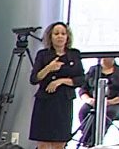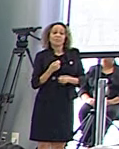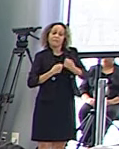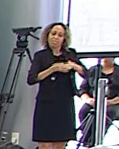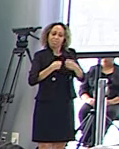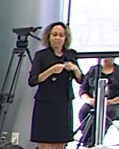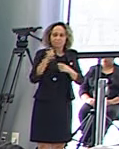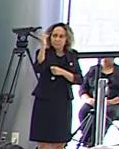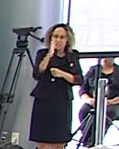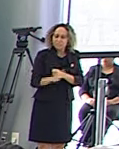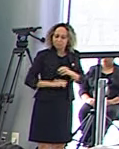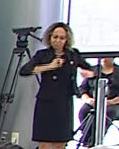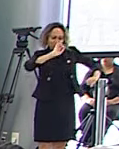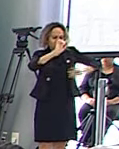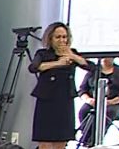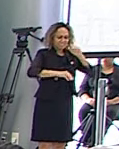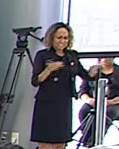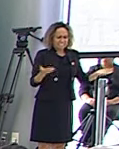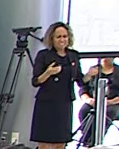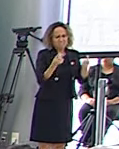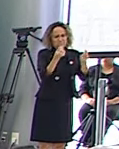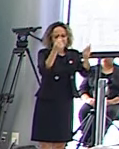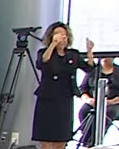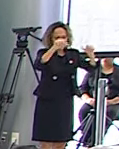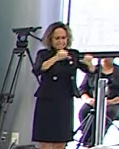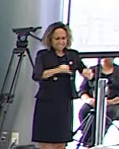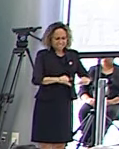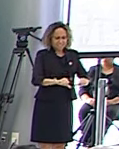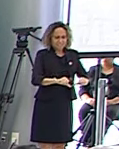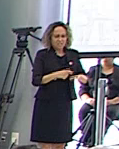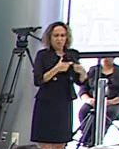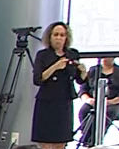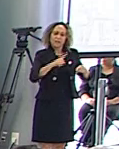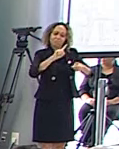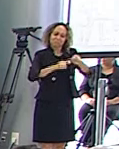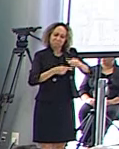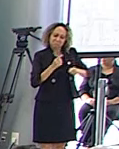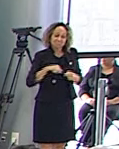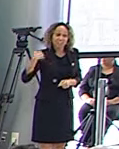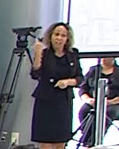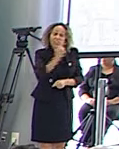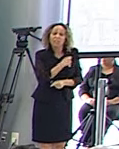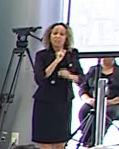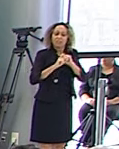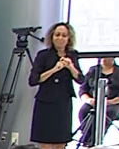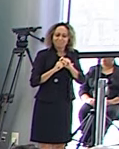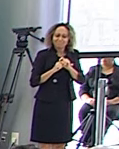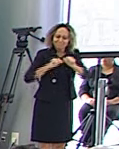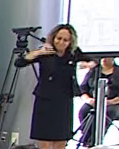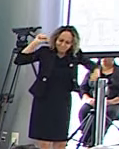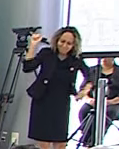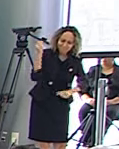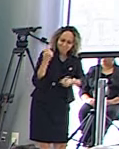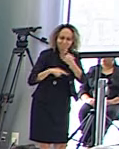Portanto, especialmente numa situação de crise, é um dos grandes instrumentos para nós virarmos essa página e aproveitarmos, inclusive,